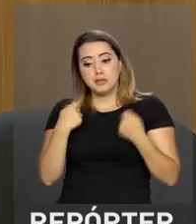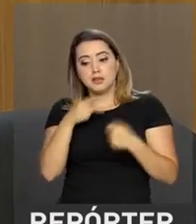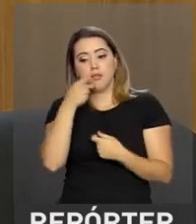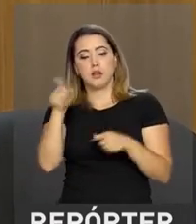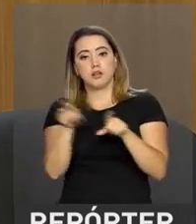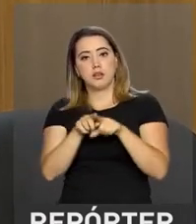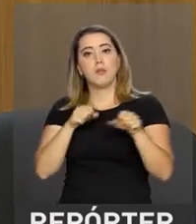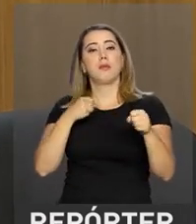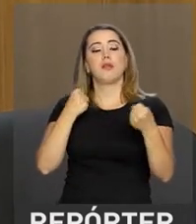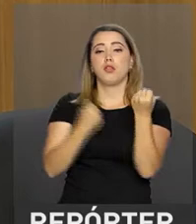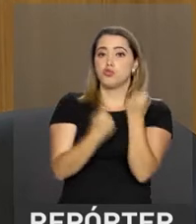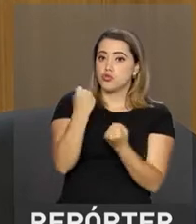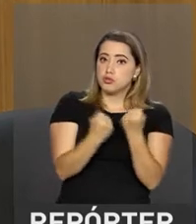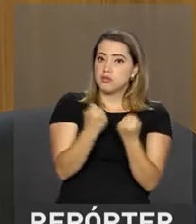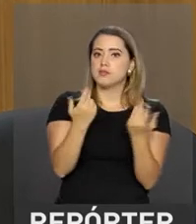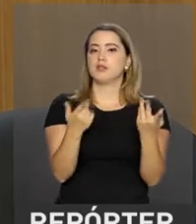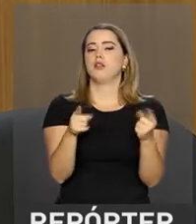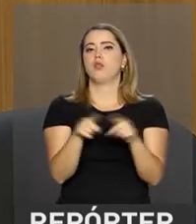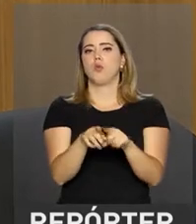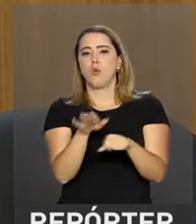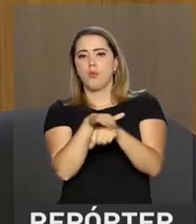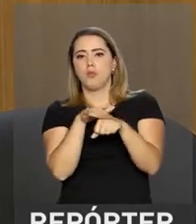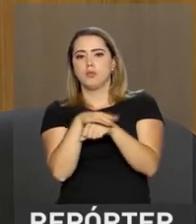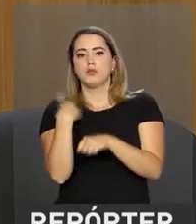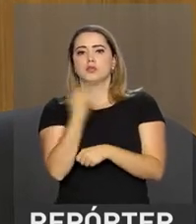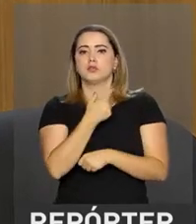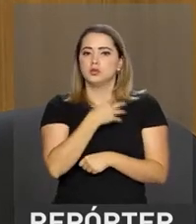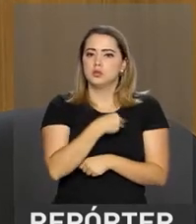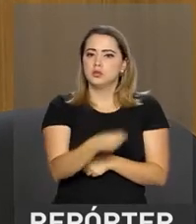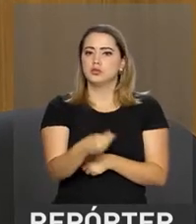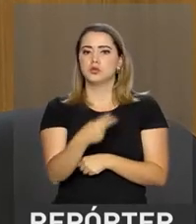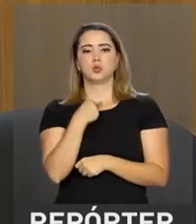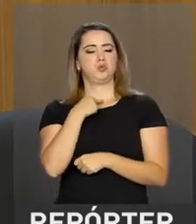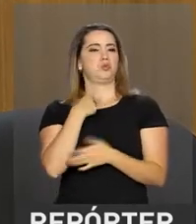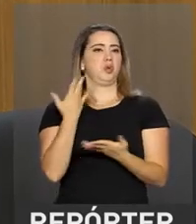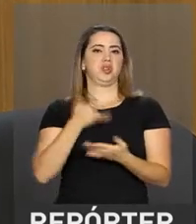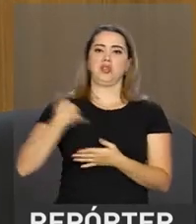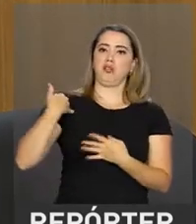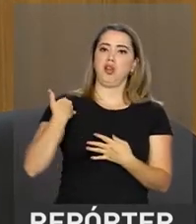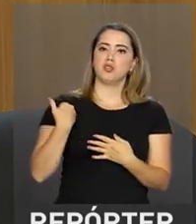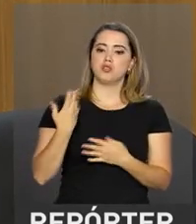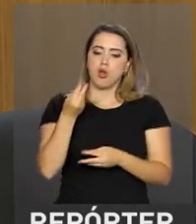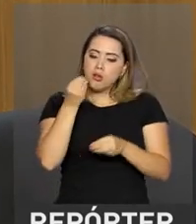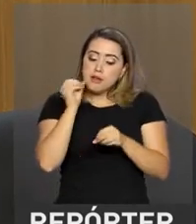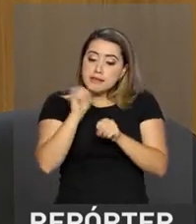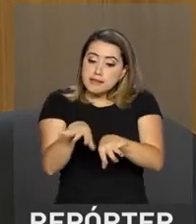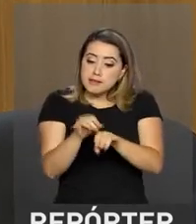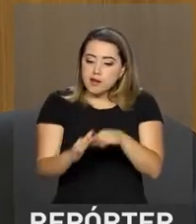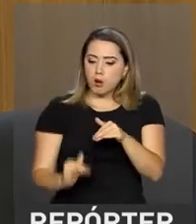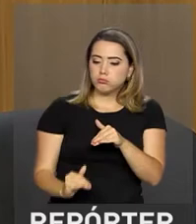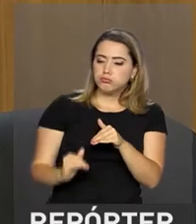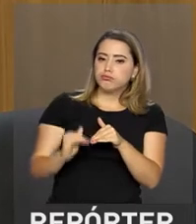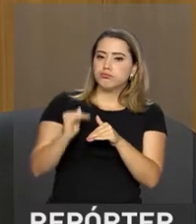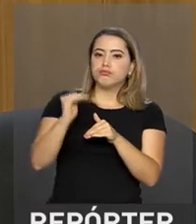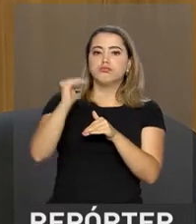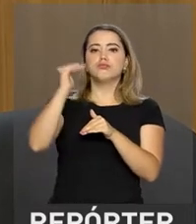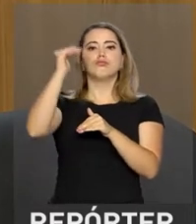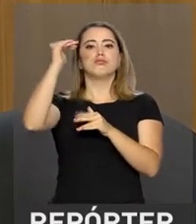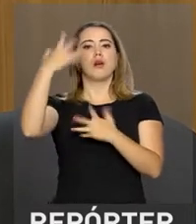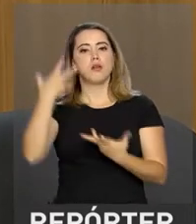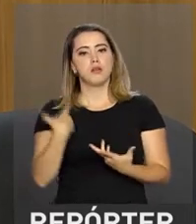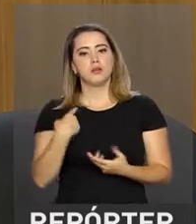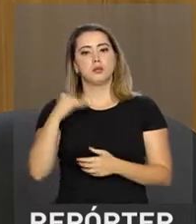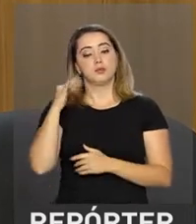das nossas casas dos brasileiros conversar com os nossos filhos não importa a idade é plantar desde cedo uma base